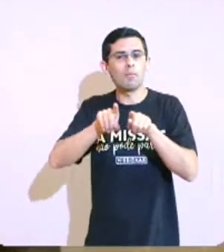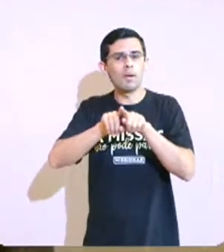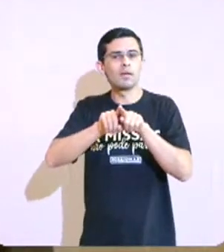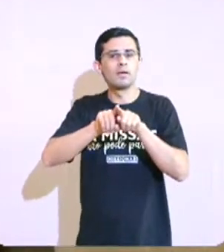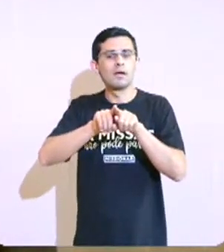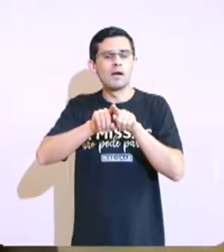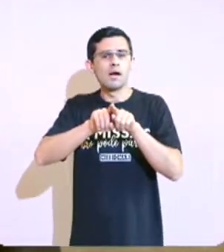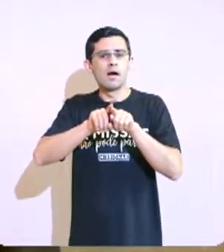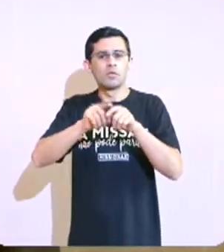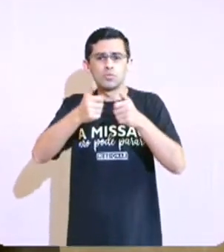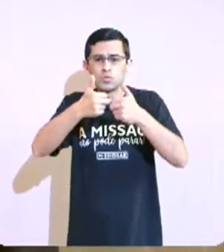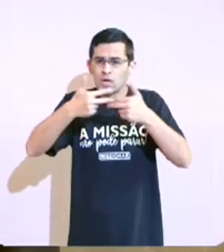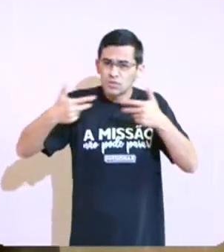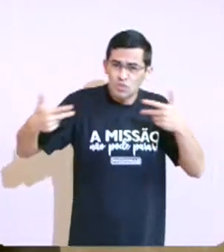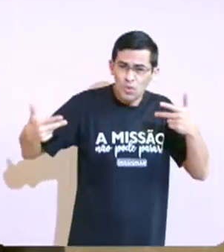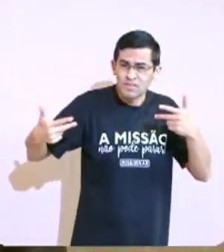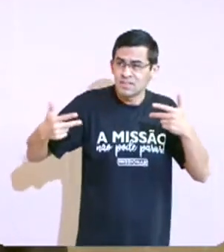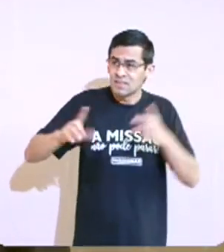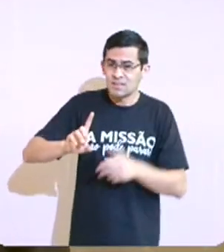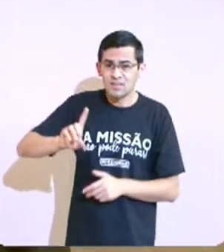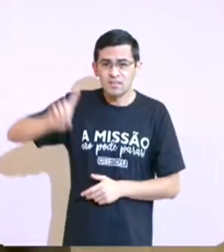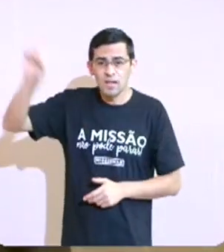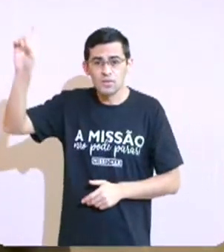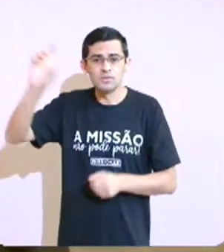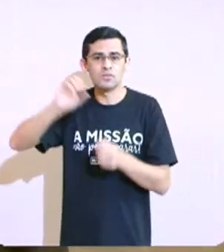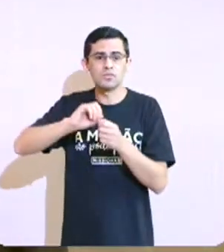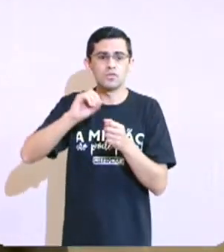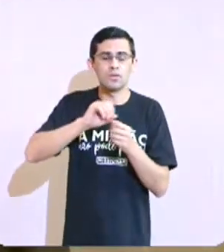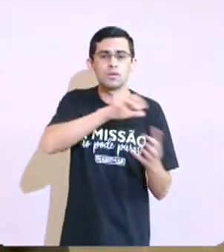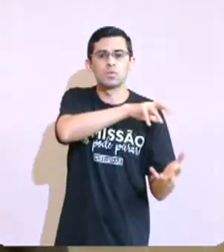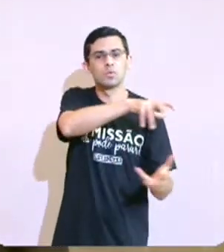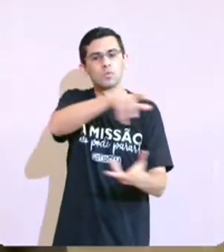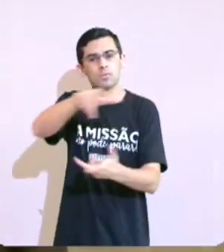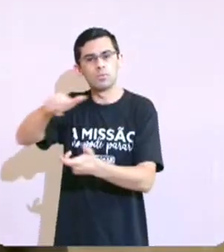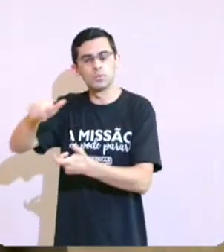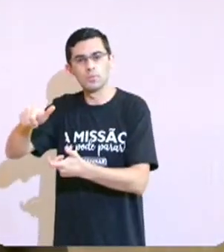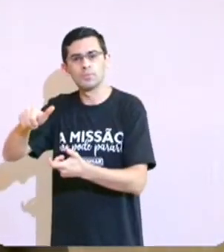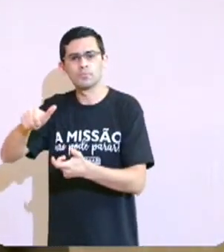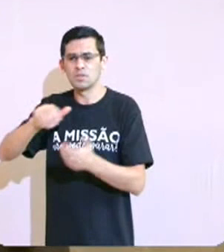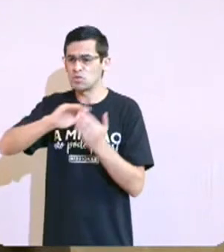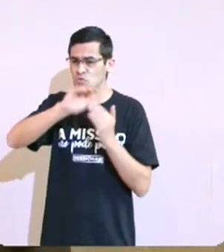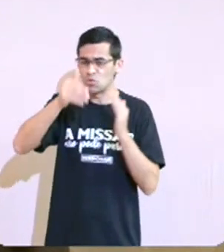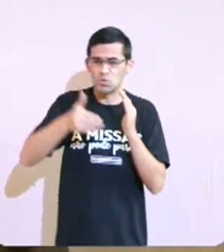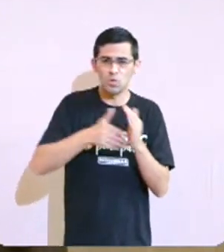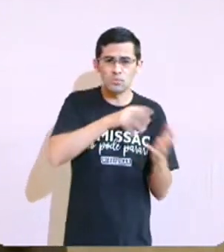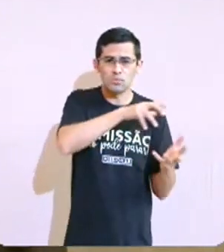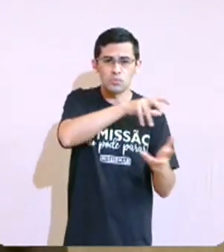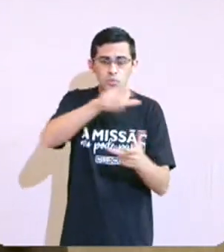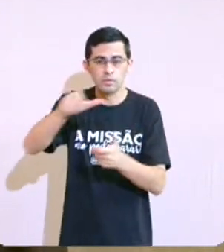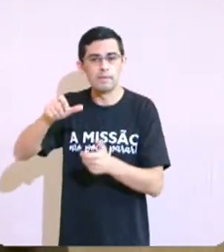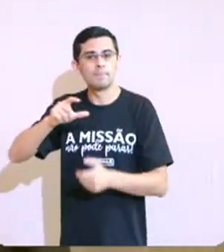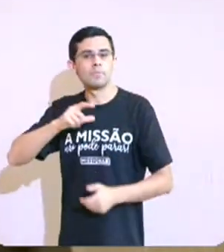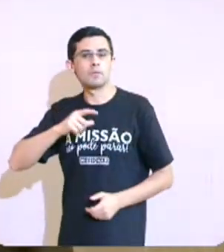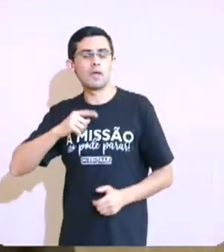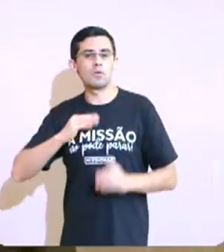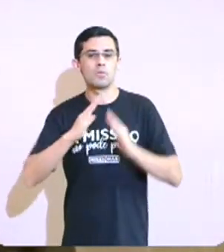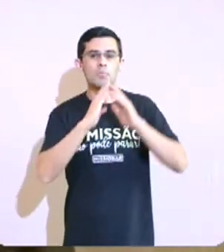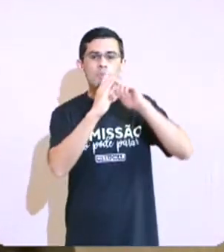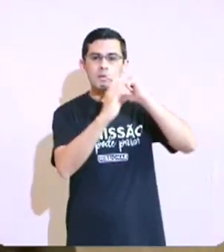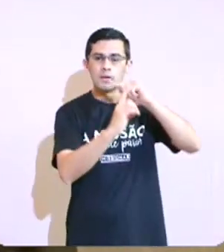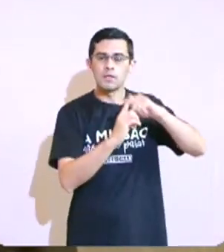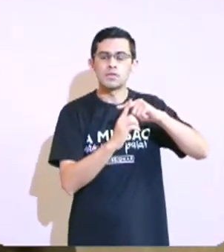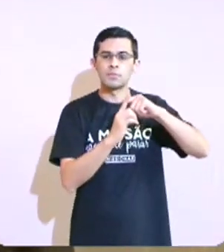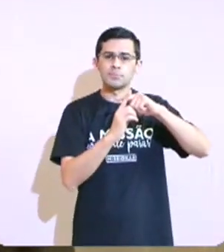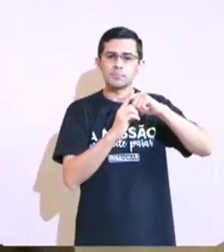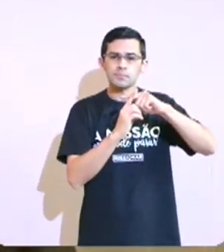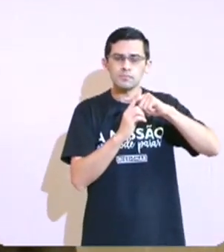no dizer da Bíblia com relação ao que o verbo da vida está a fazer ao redor do mundo. Há uma igreja